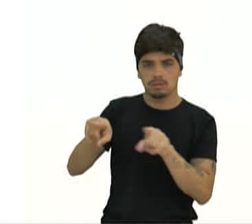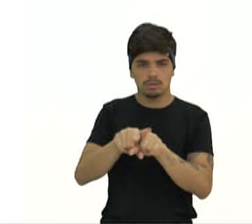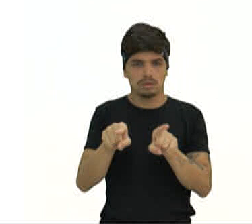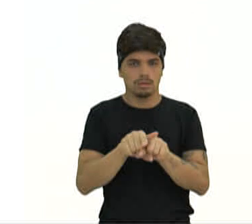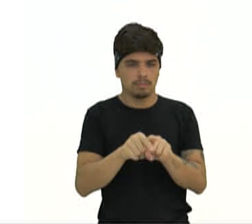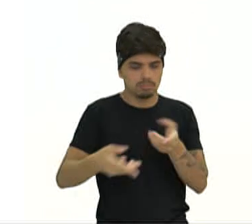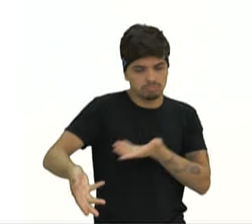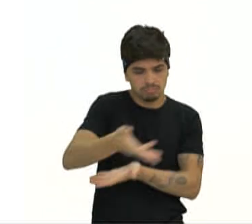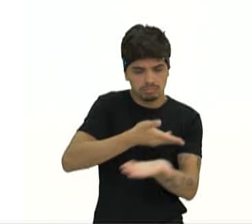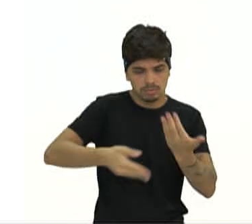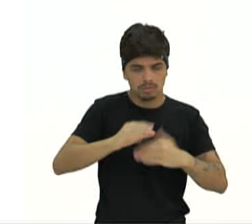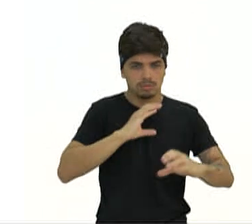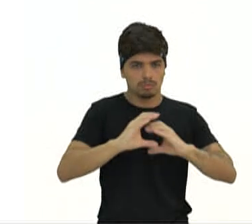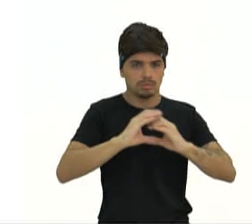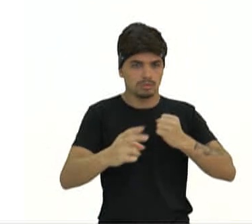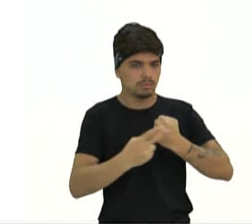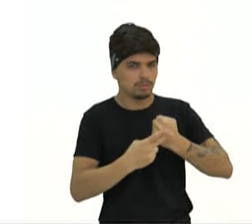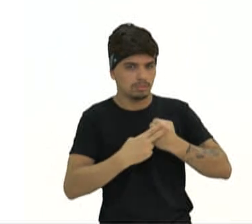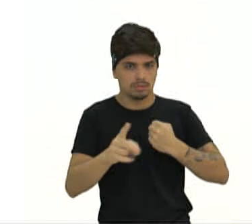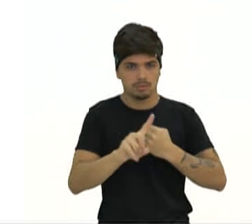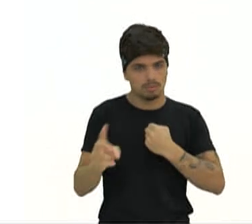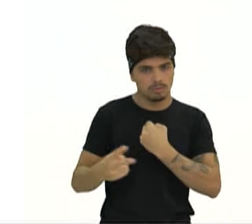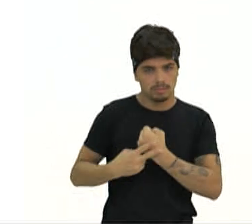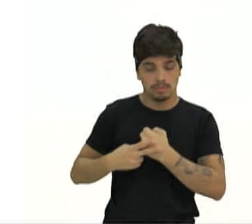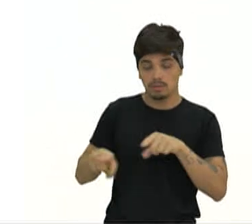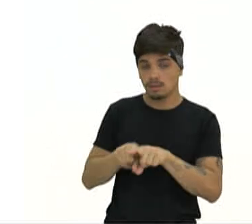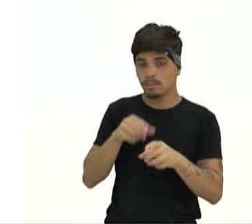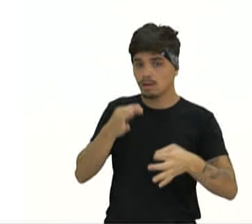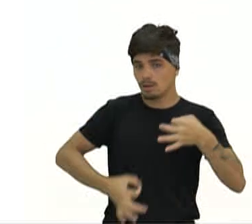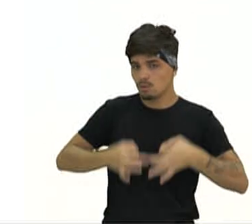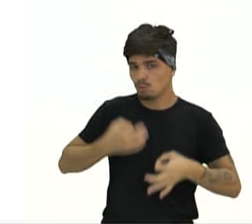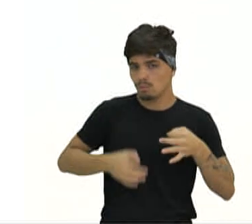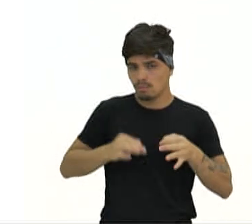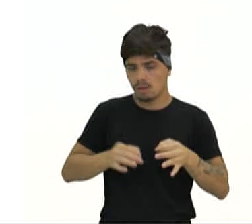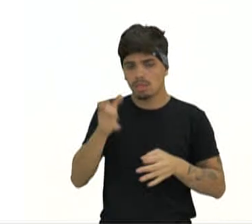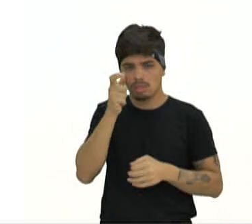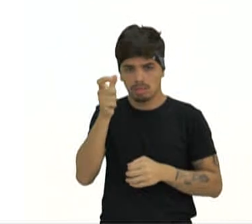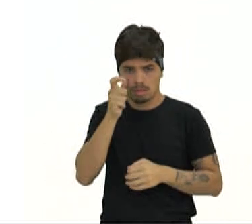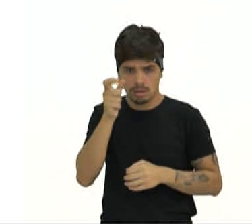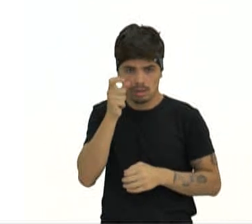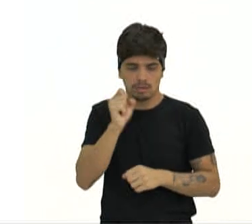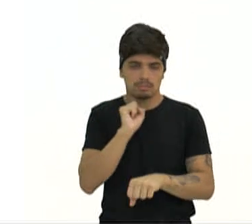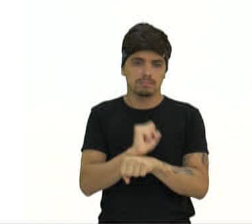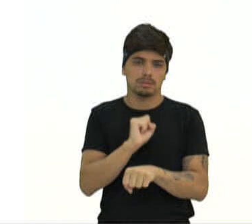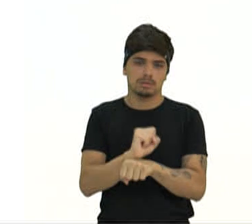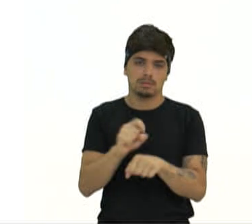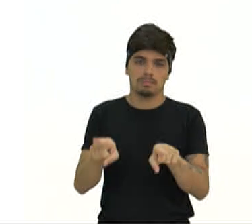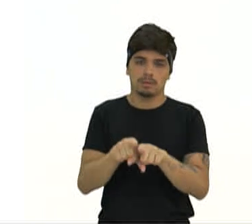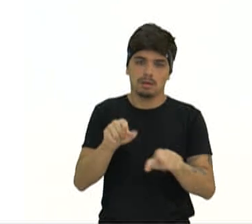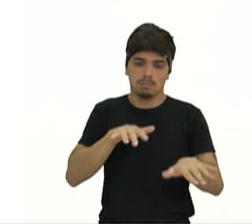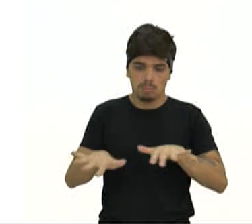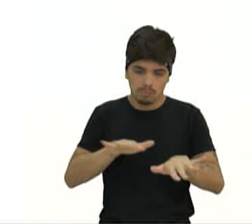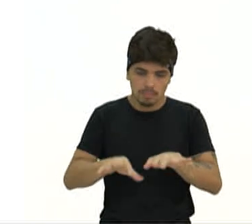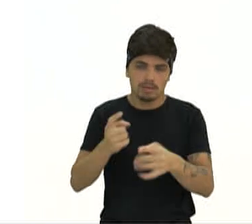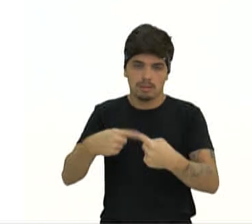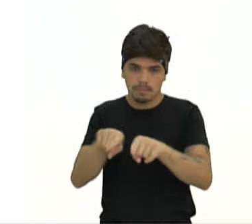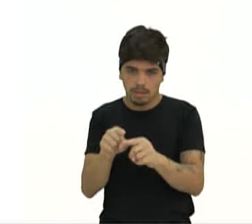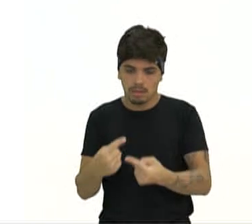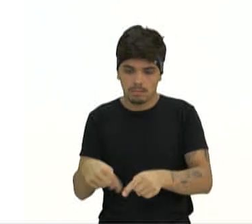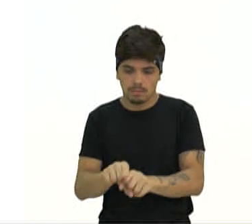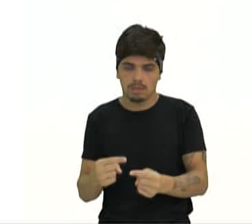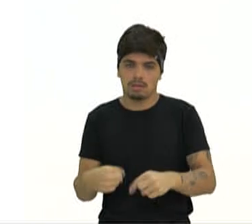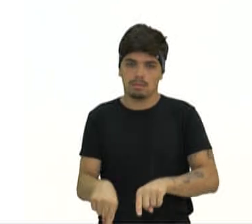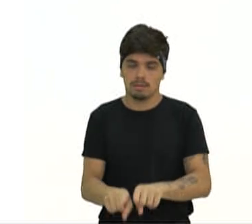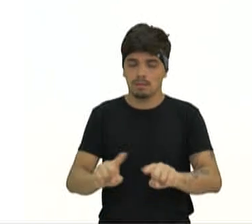e comunicação verbal e não verbal e comportamento interesse restrito e movimentos repetitivos não a sua um